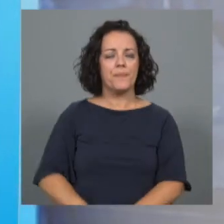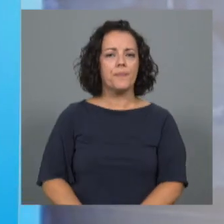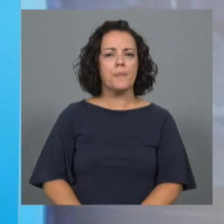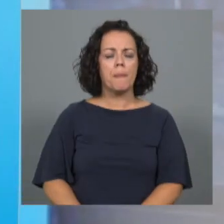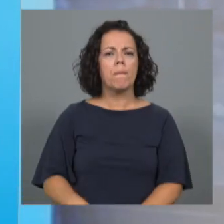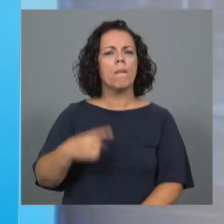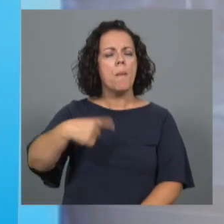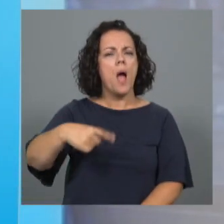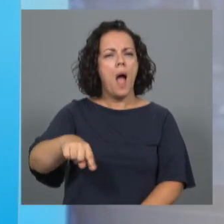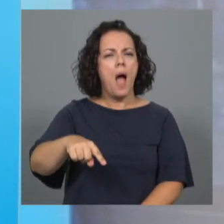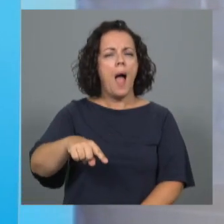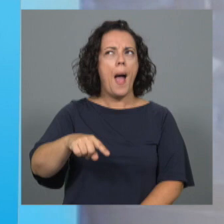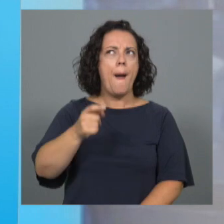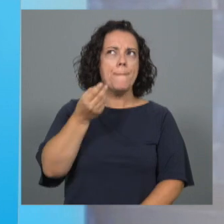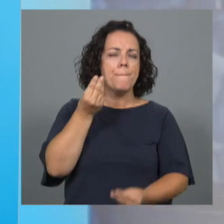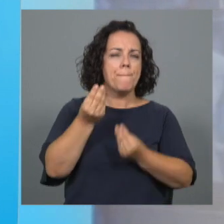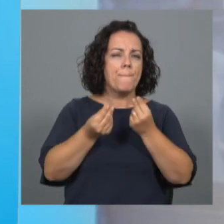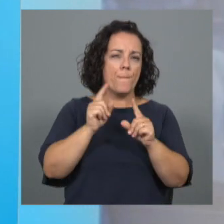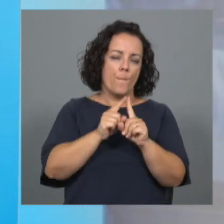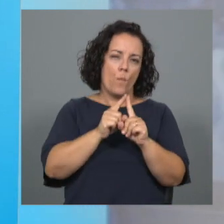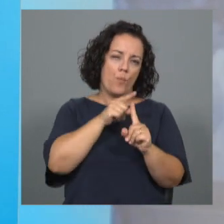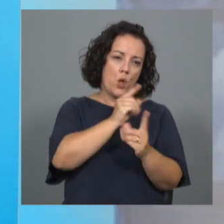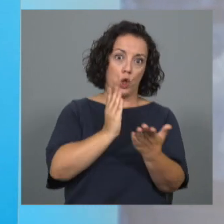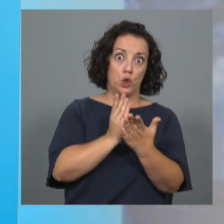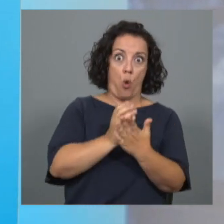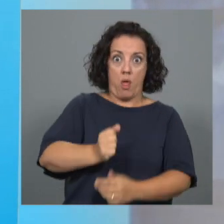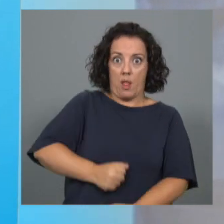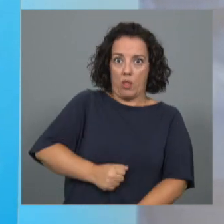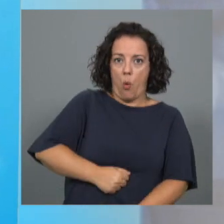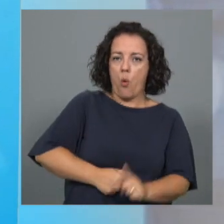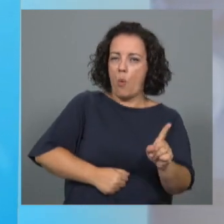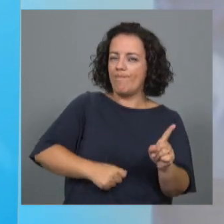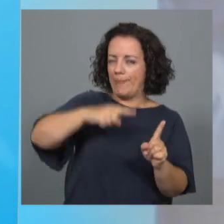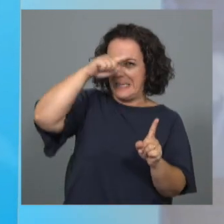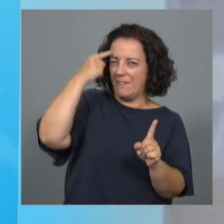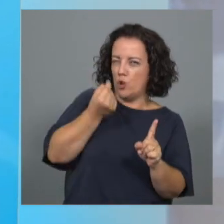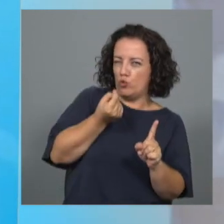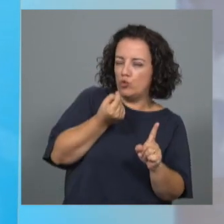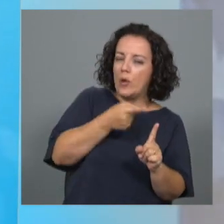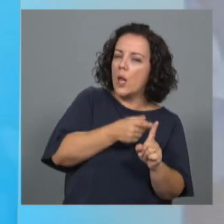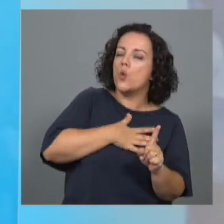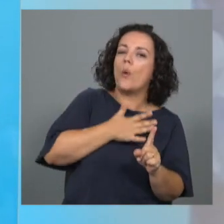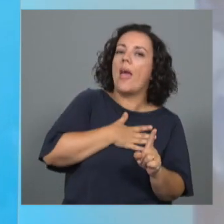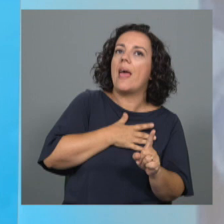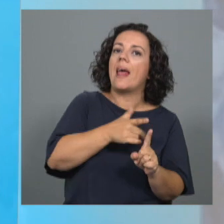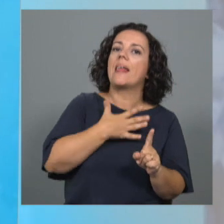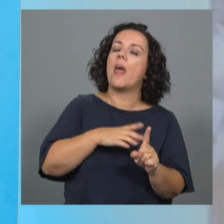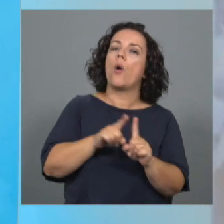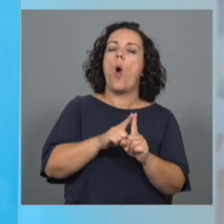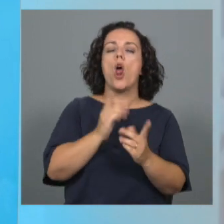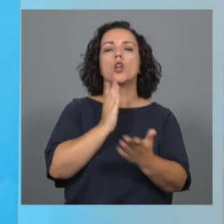que é difícil à escola católica e que a escola católica não gostaria de ser, que era uma escola para a elite, não